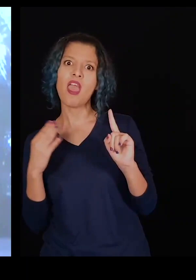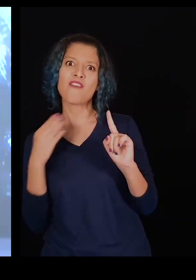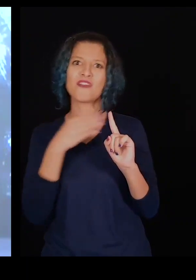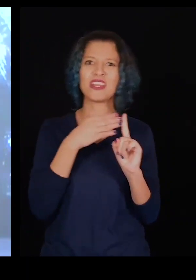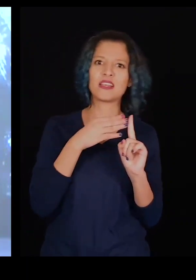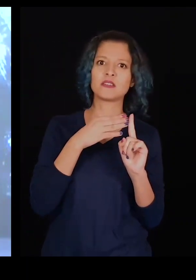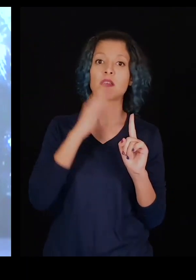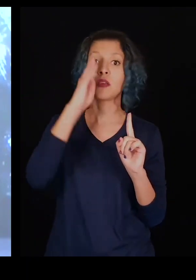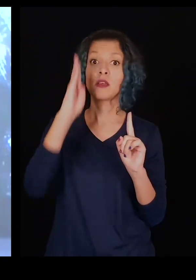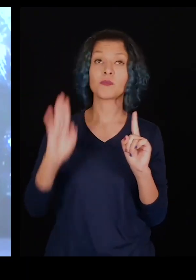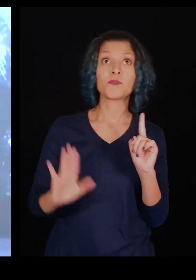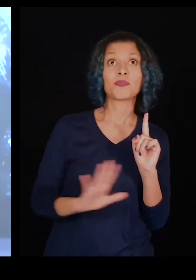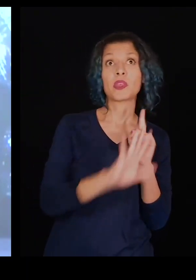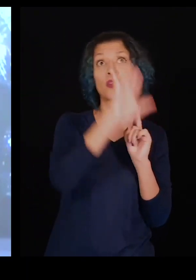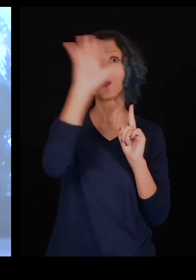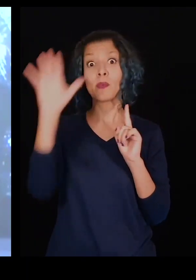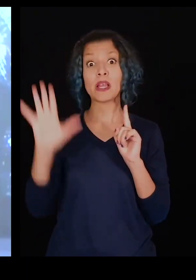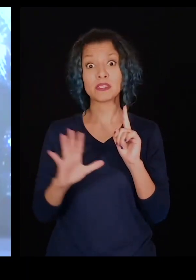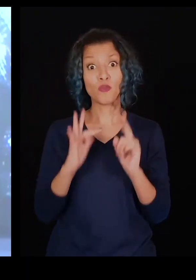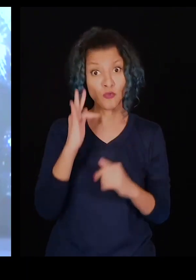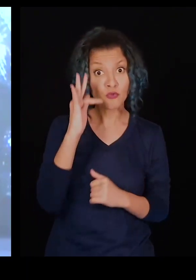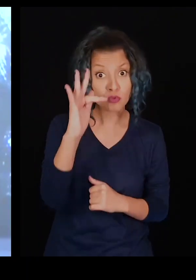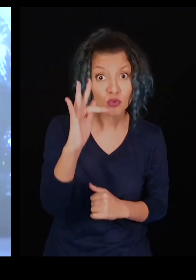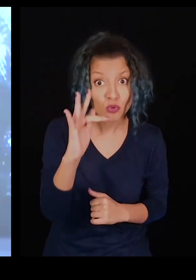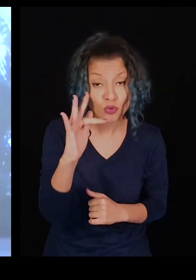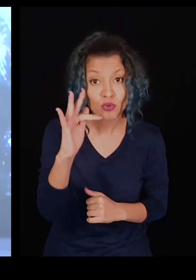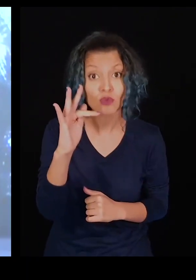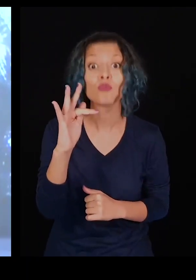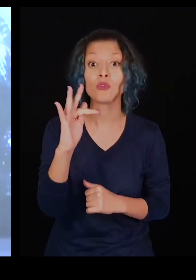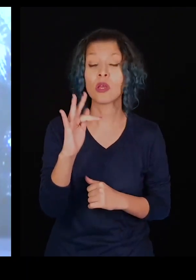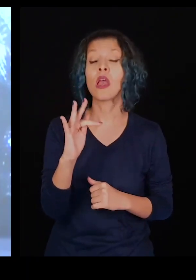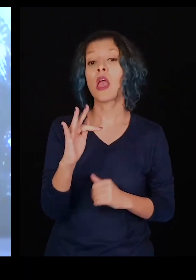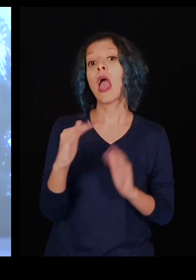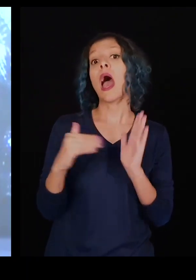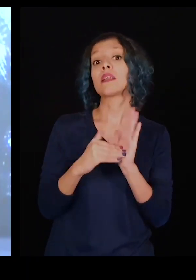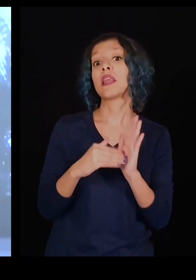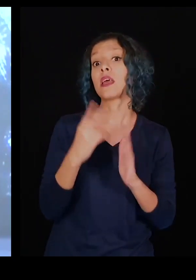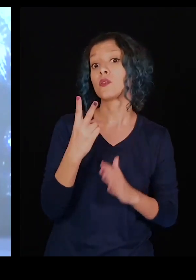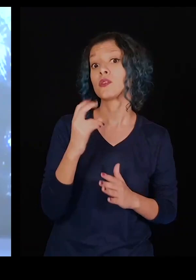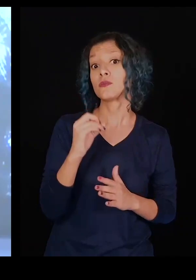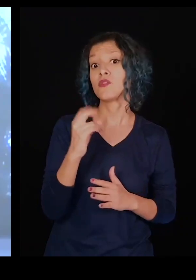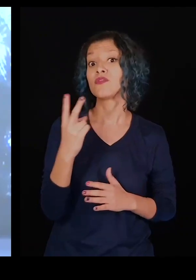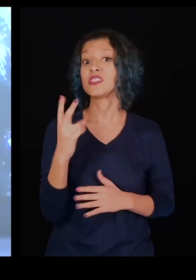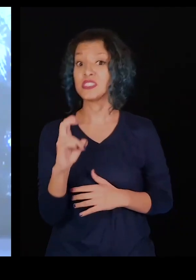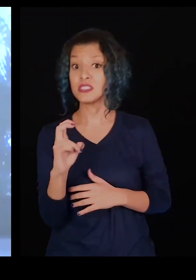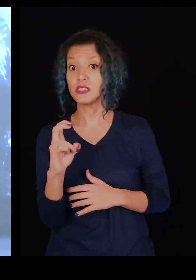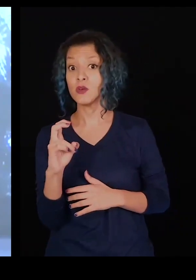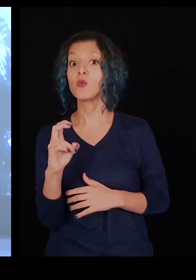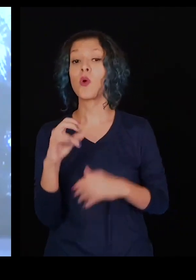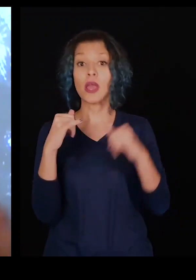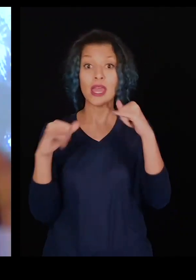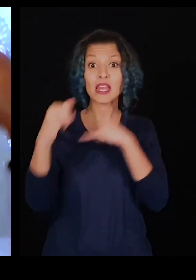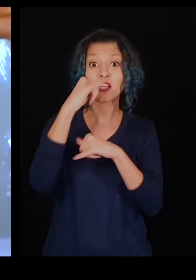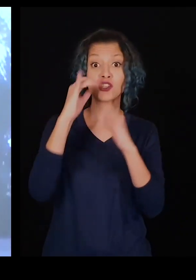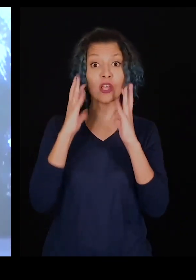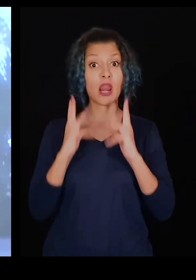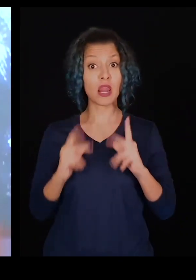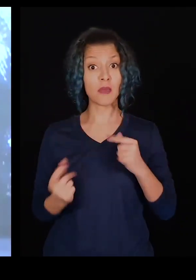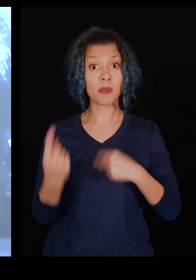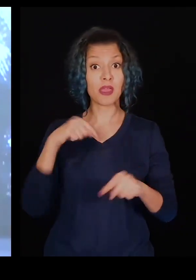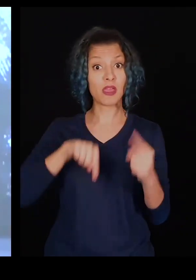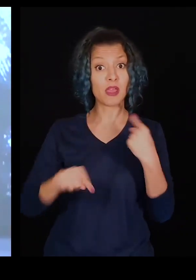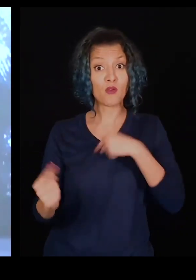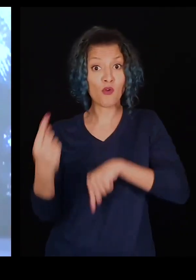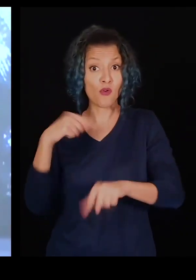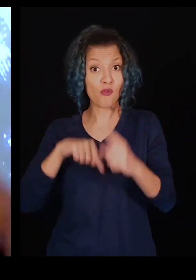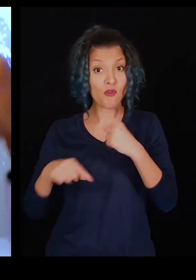estar 100% operando no Brasil até 2025 com energia limpa e renovável, no mundo todo